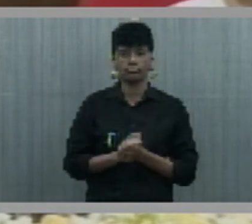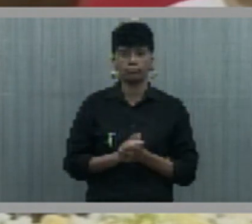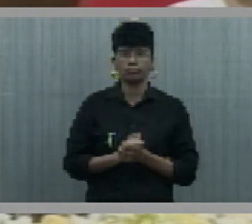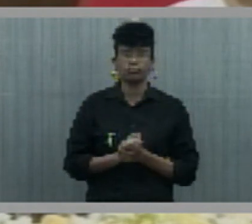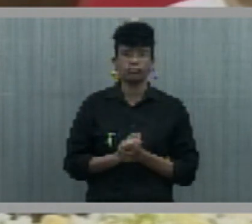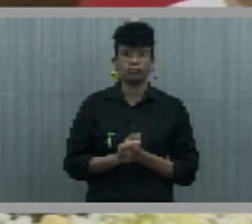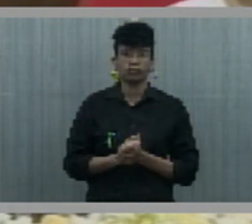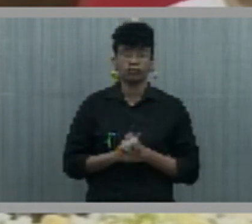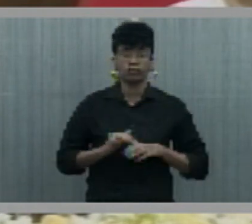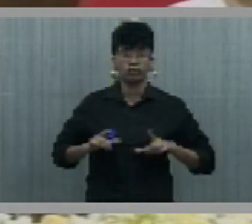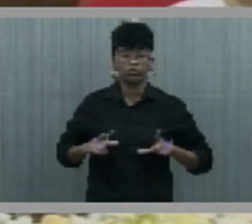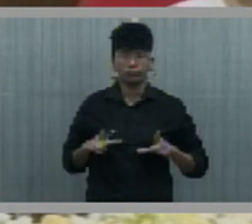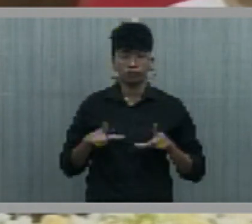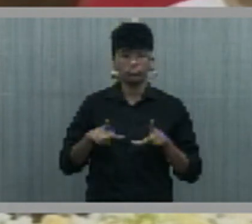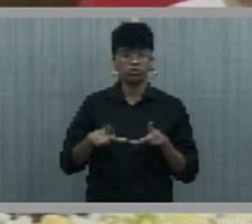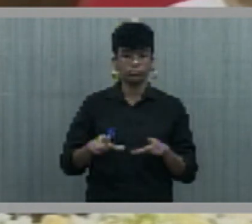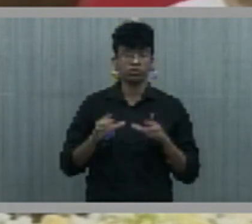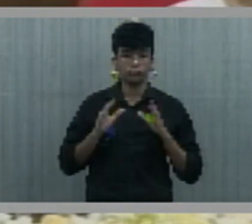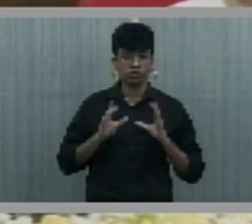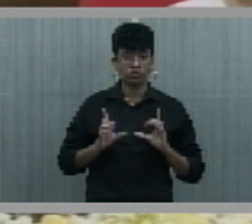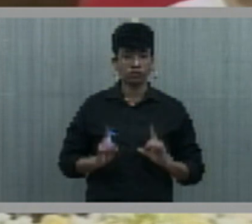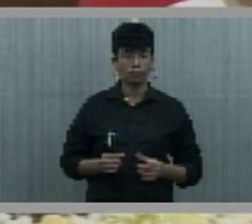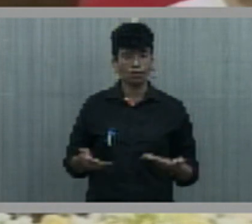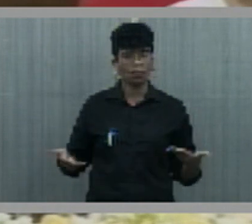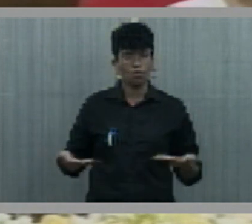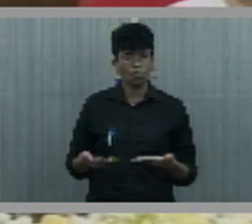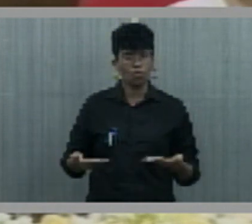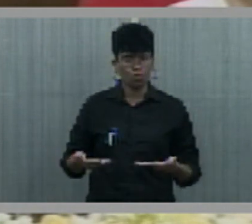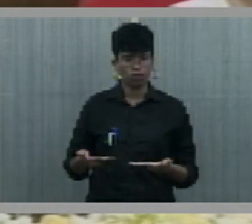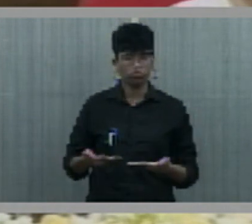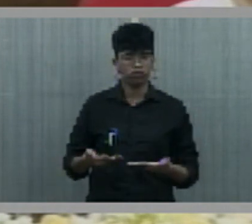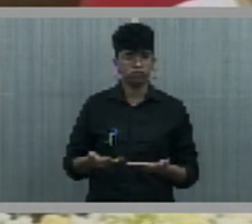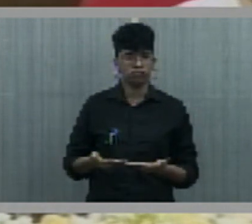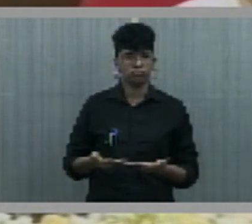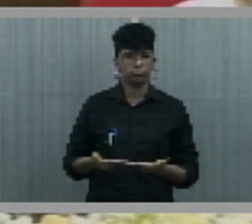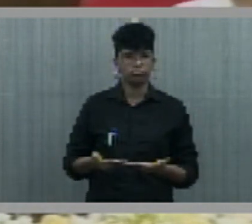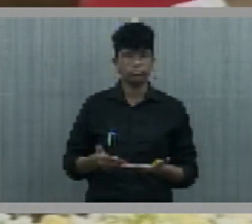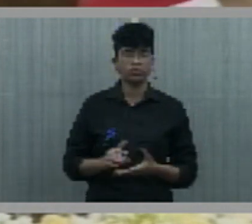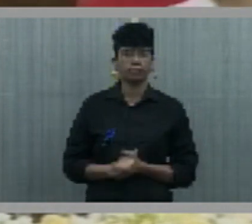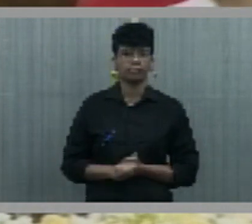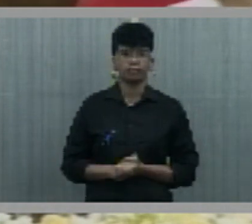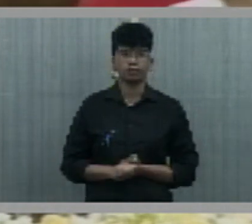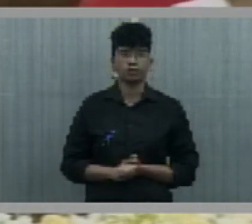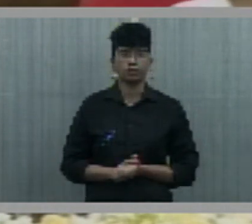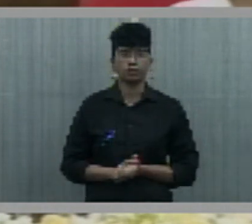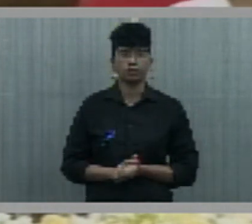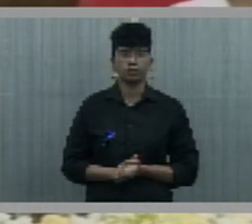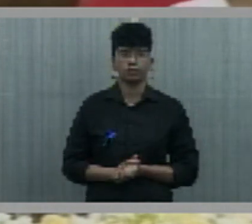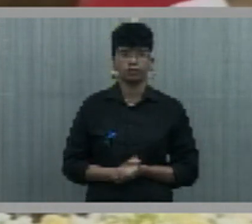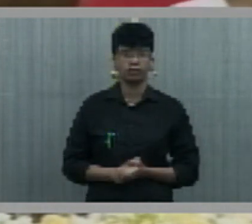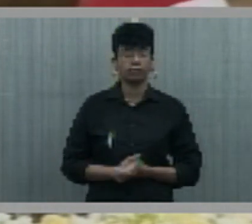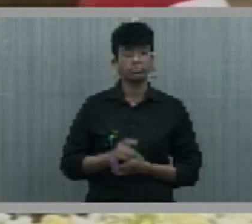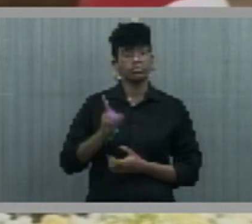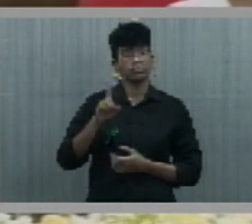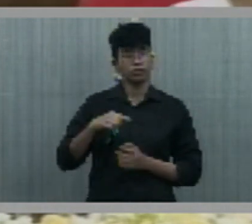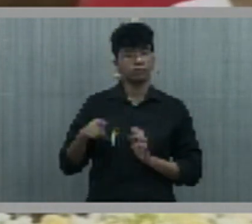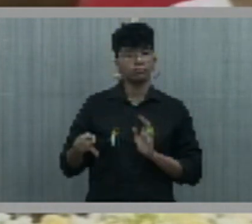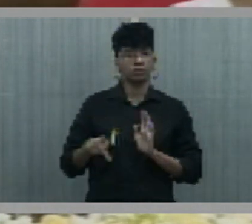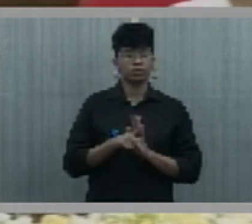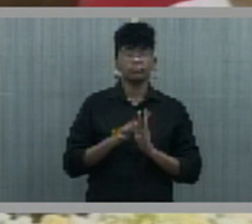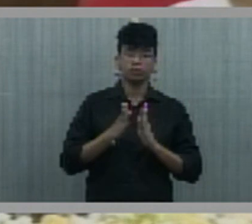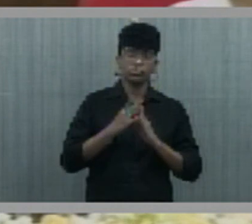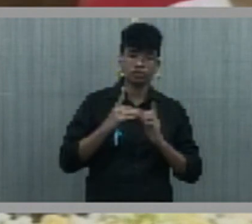o título que me é concedido, é, na verdade, concedido à Igreja de